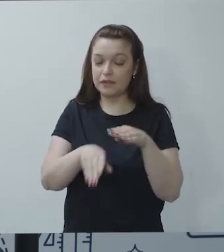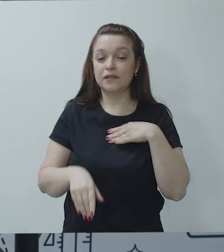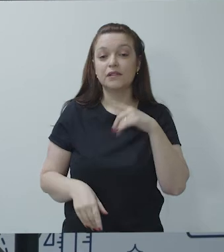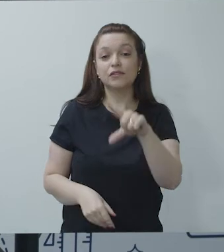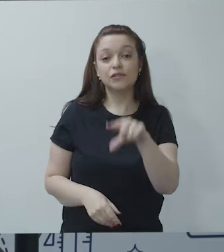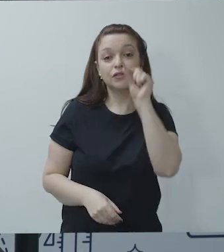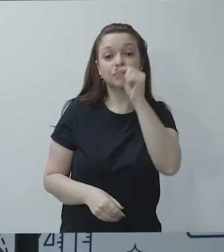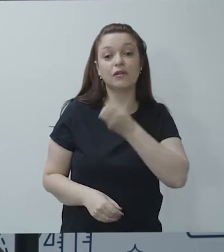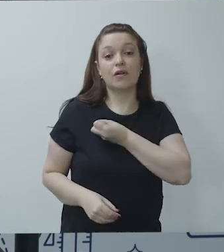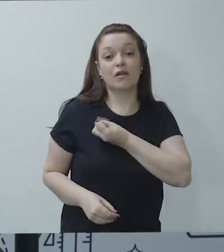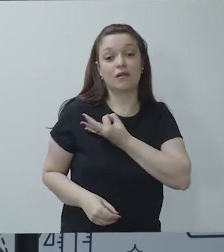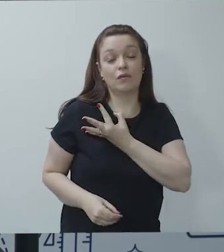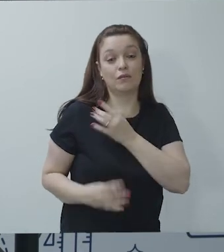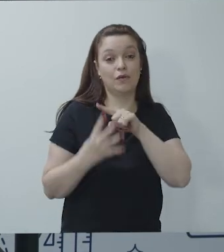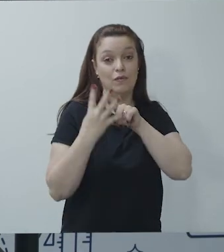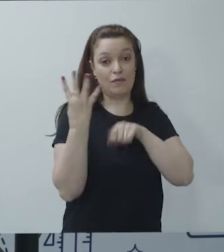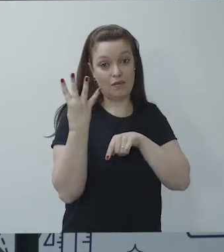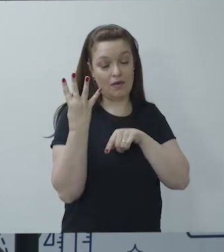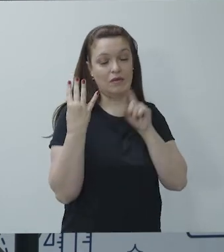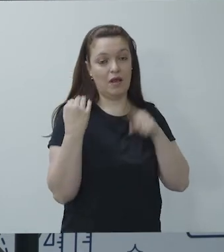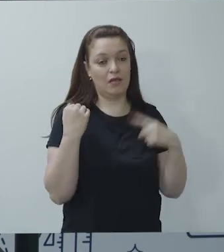números de 1 a 6.